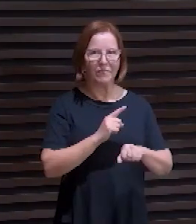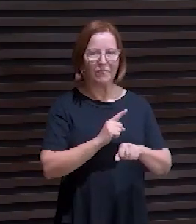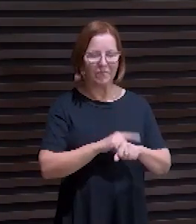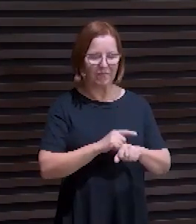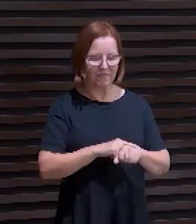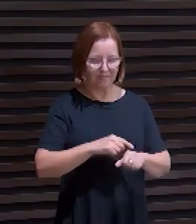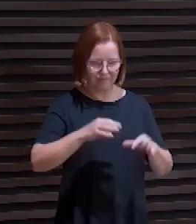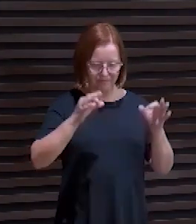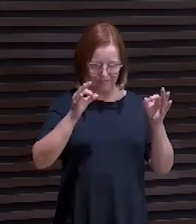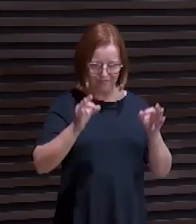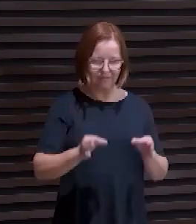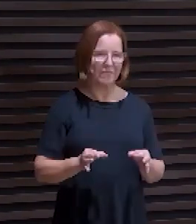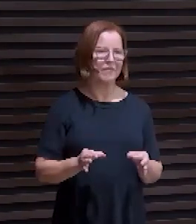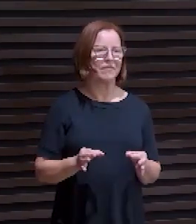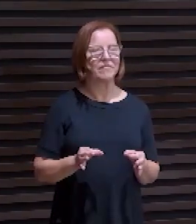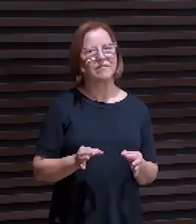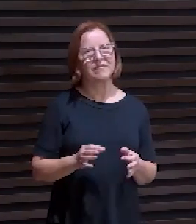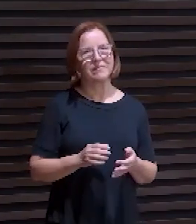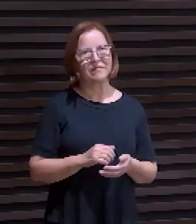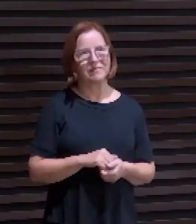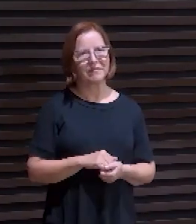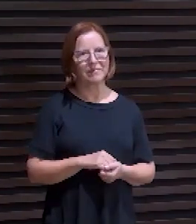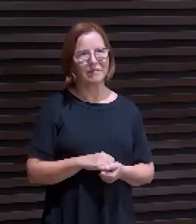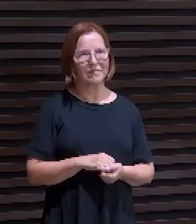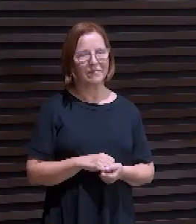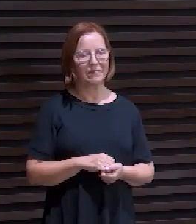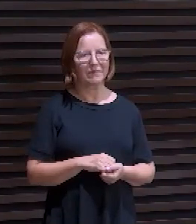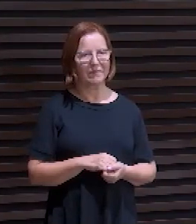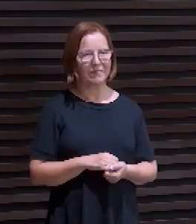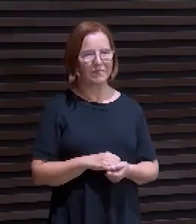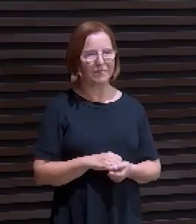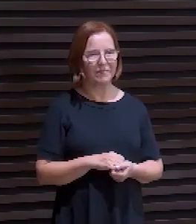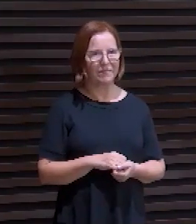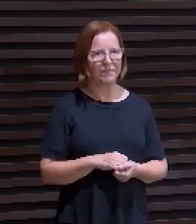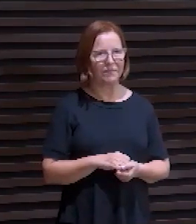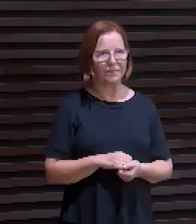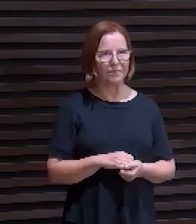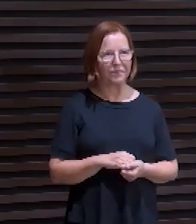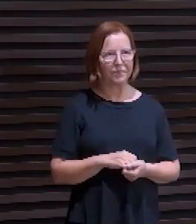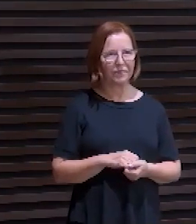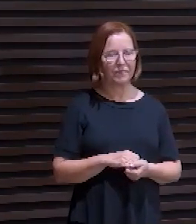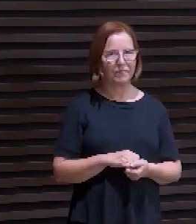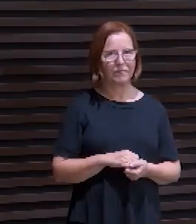socorro em ocasião oportuna.